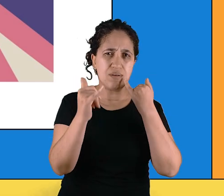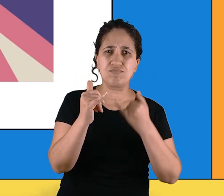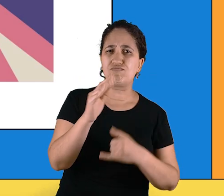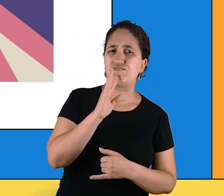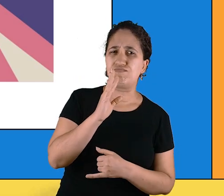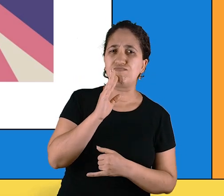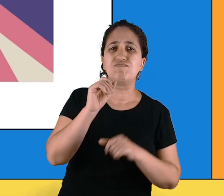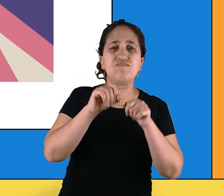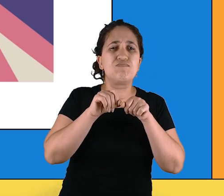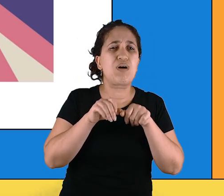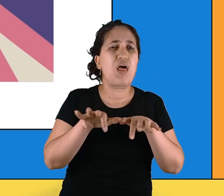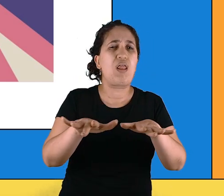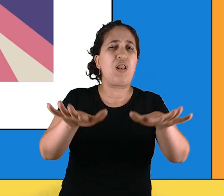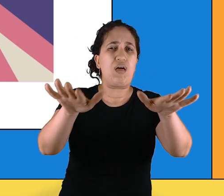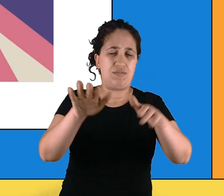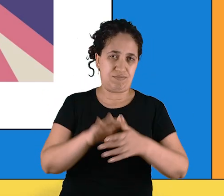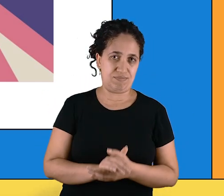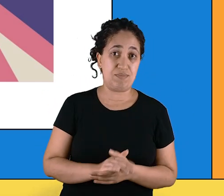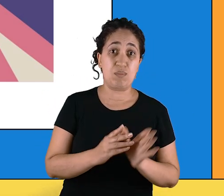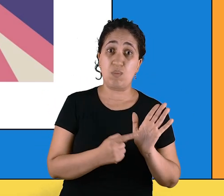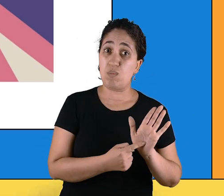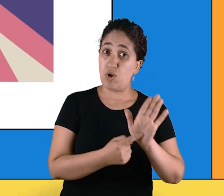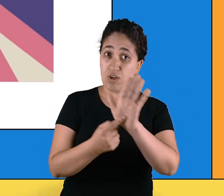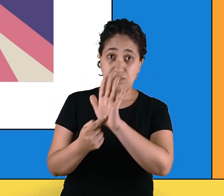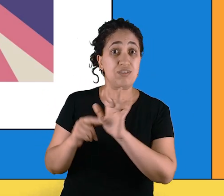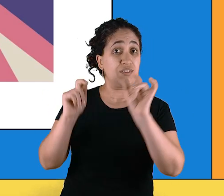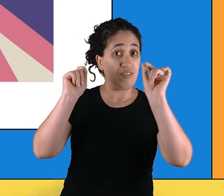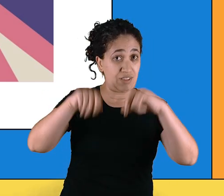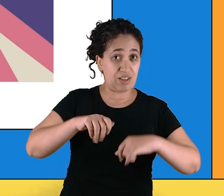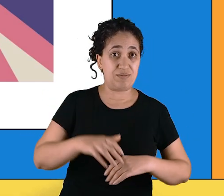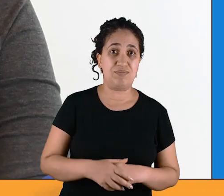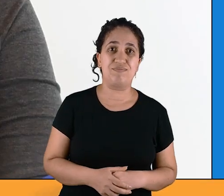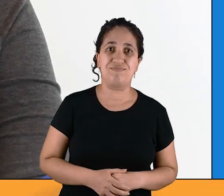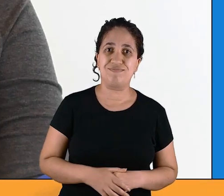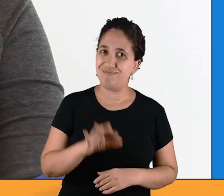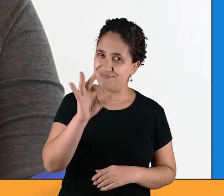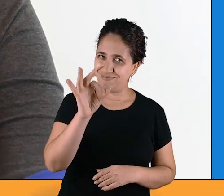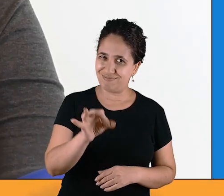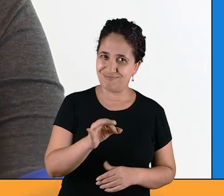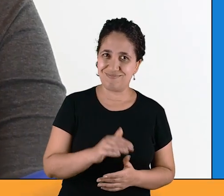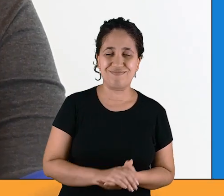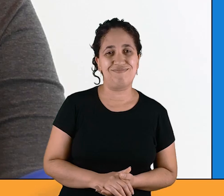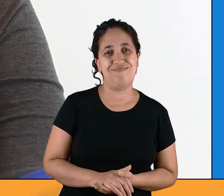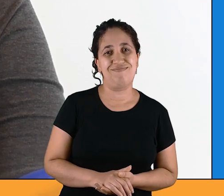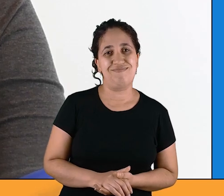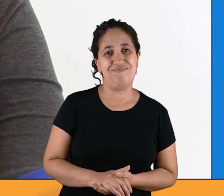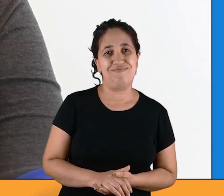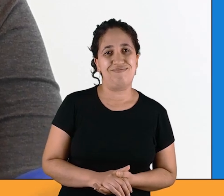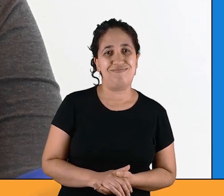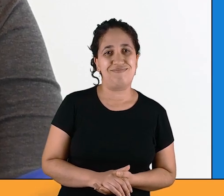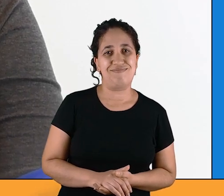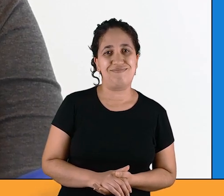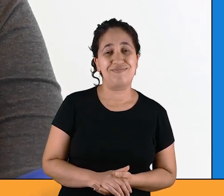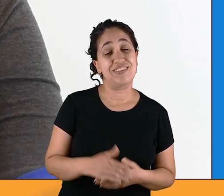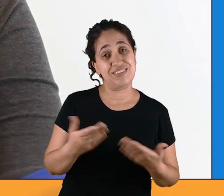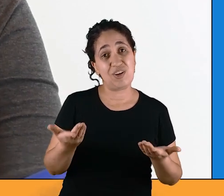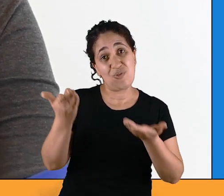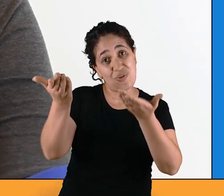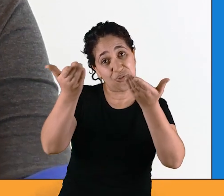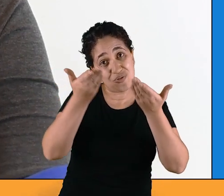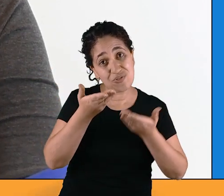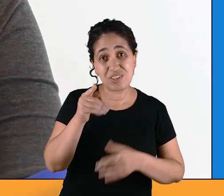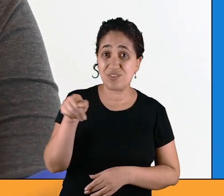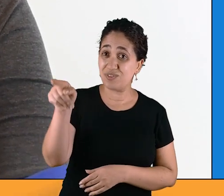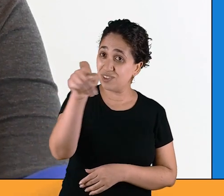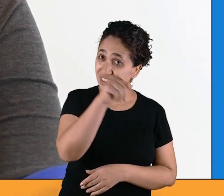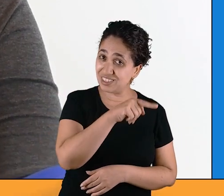esse conhecimento, multiplique também, mostre que é possível, tá certo? Então, eu convido